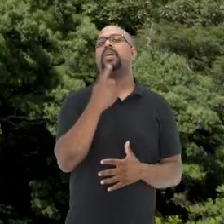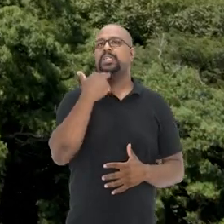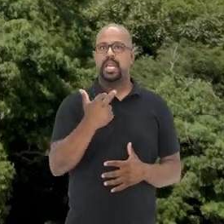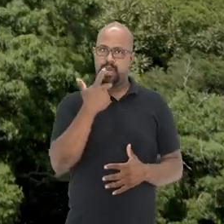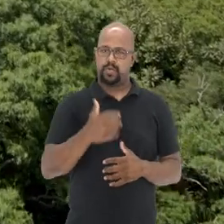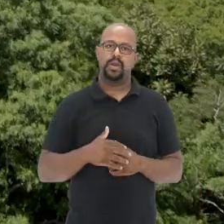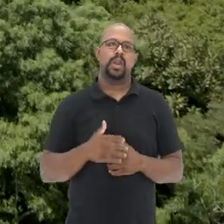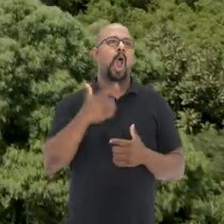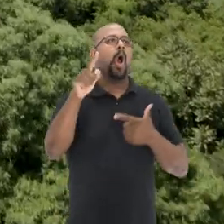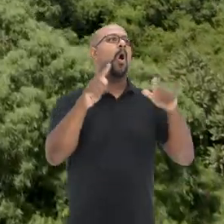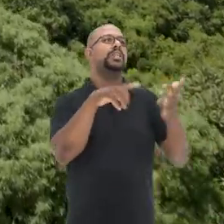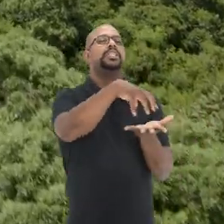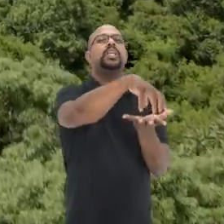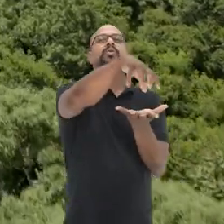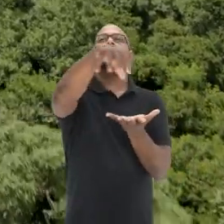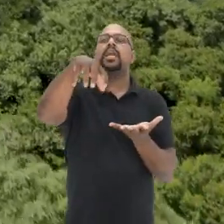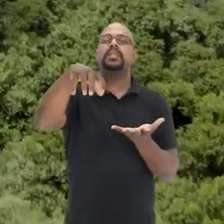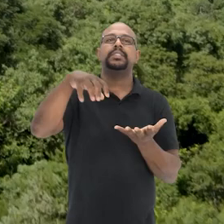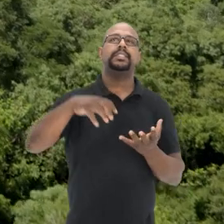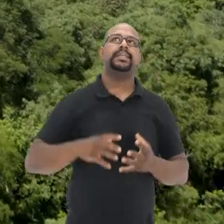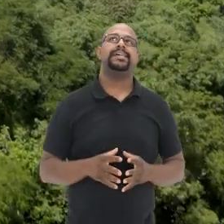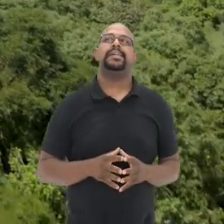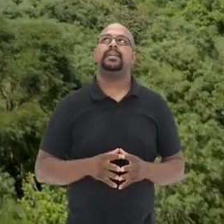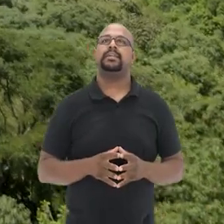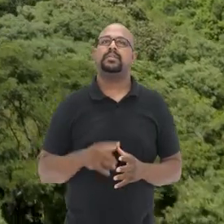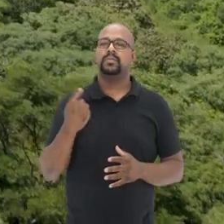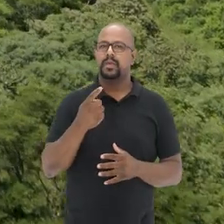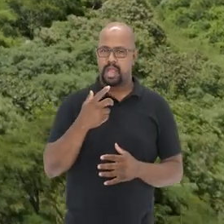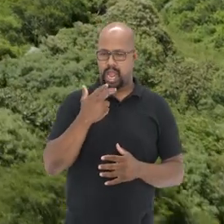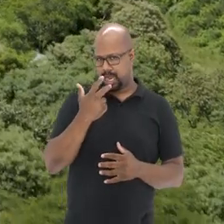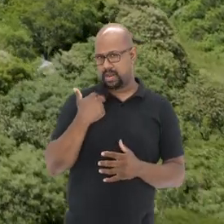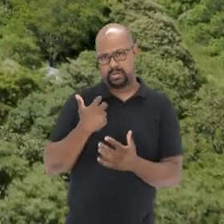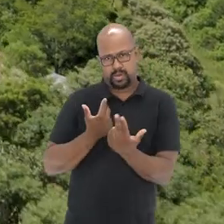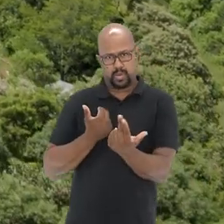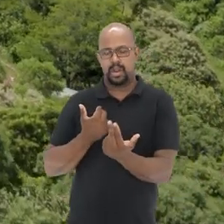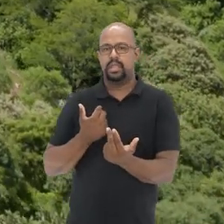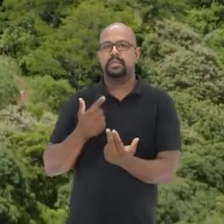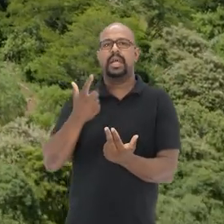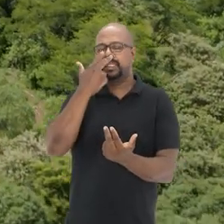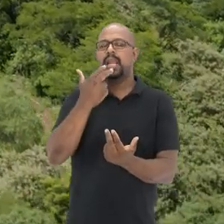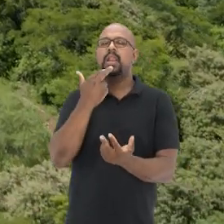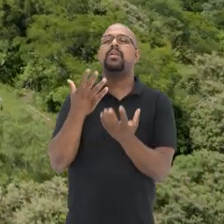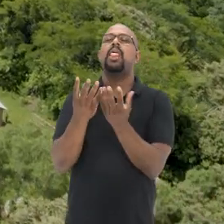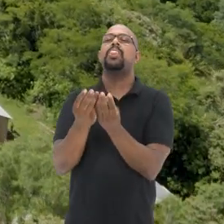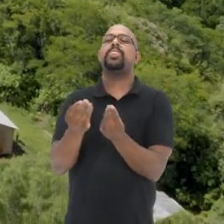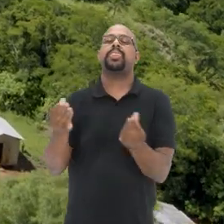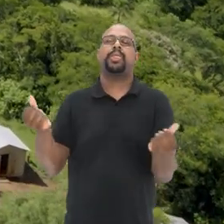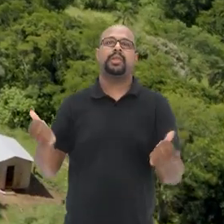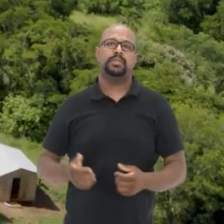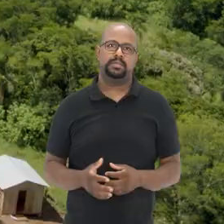língua. Em outras aldeias, né, caingangues também, isso está se